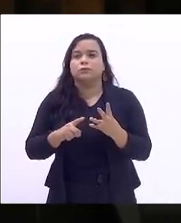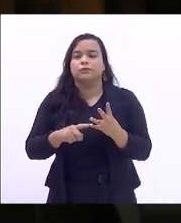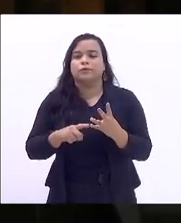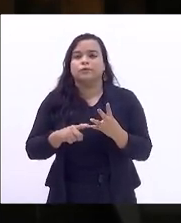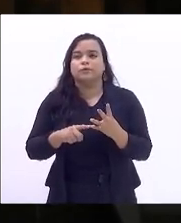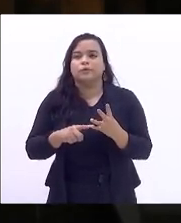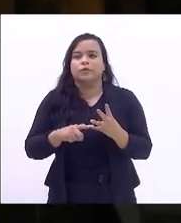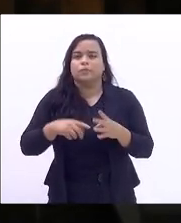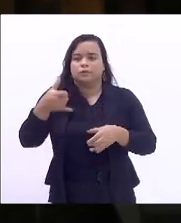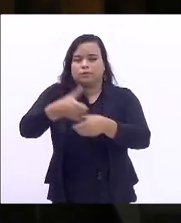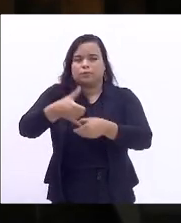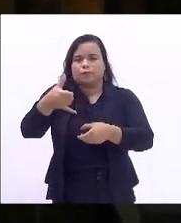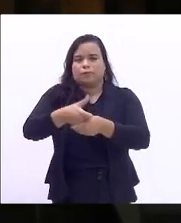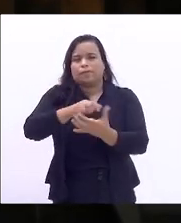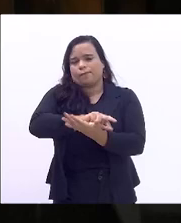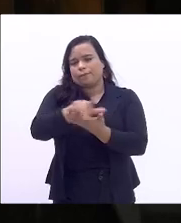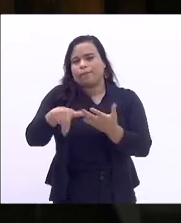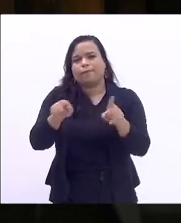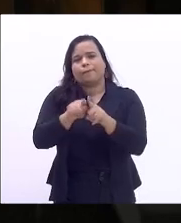de combustíveis